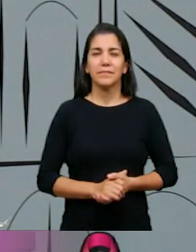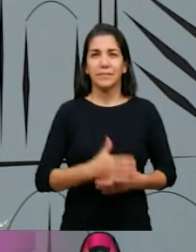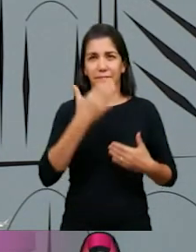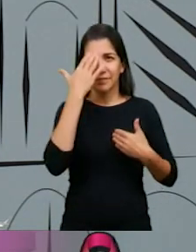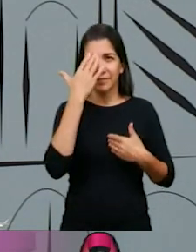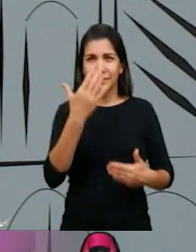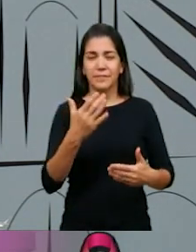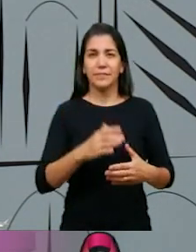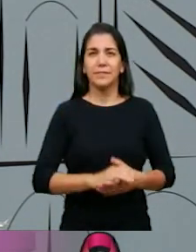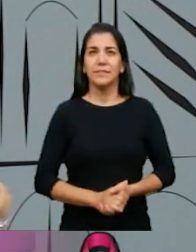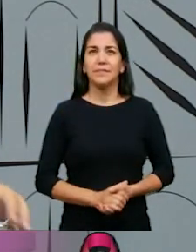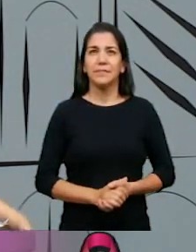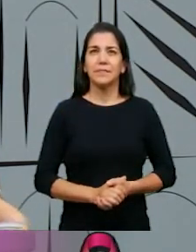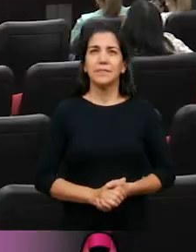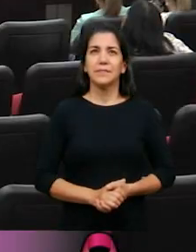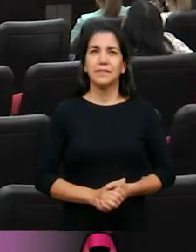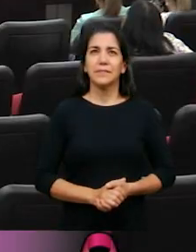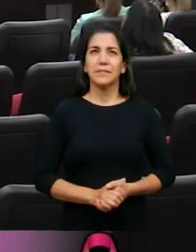Obrigado.